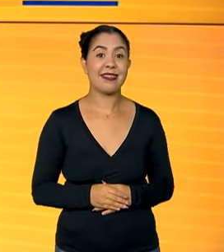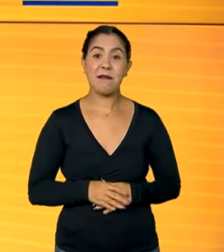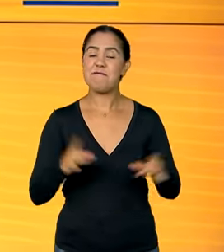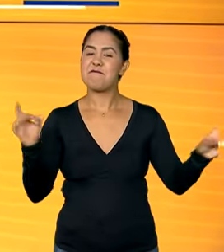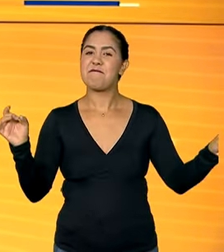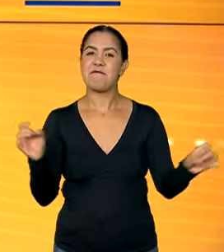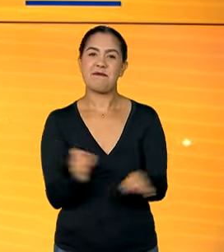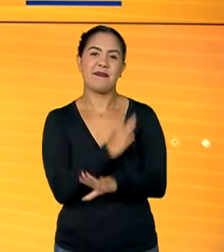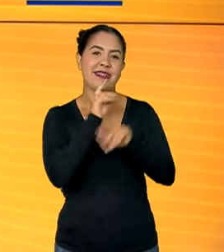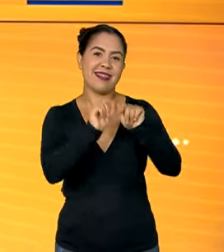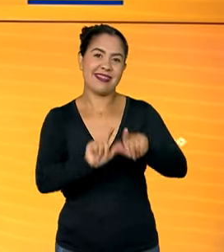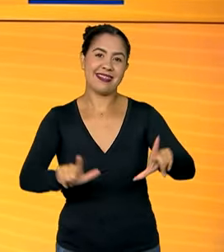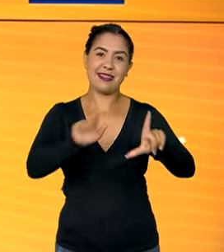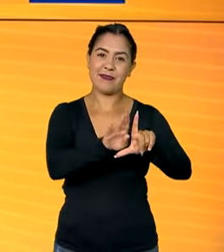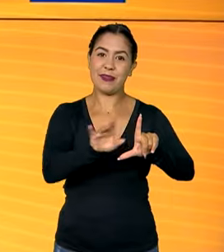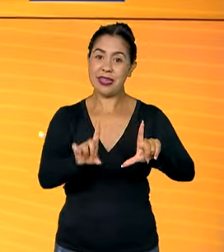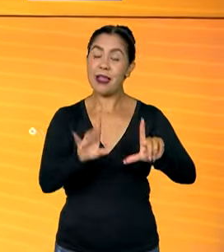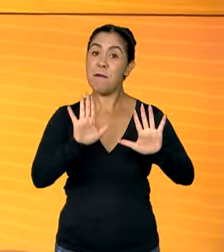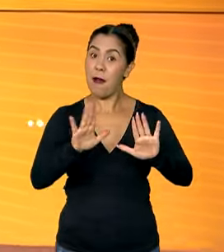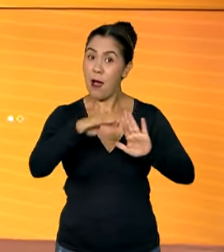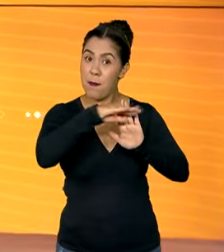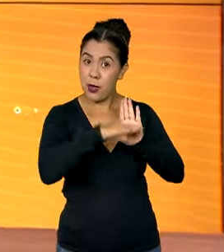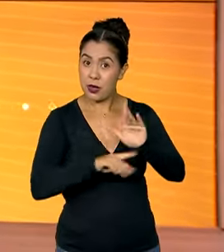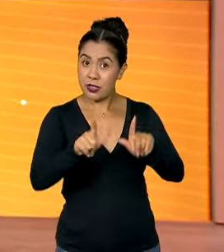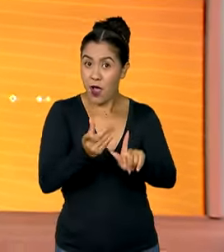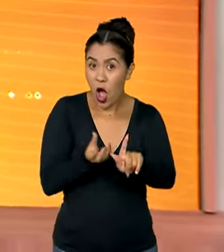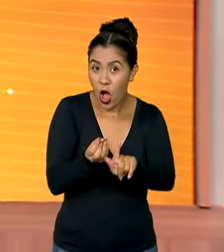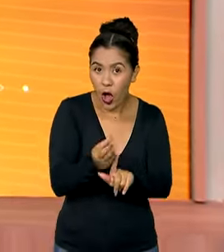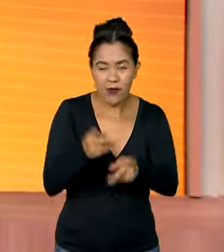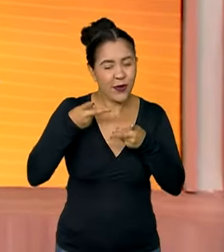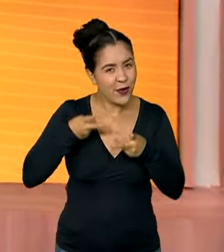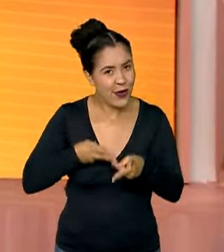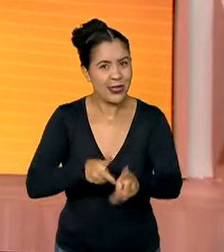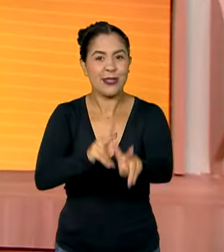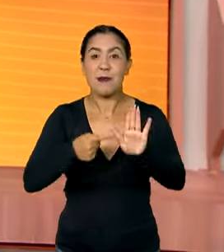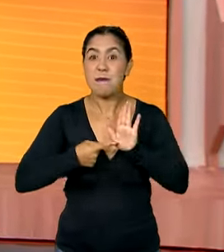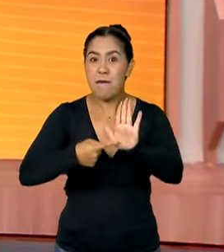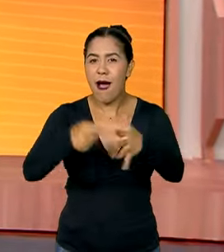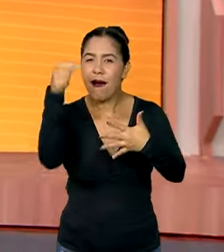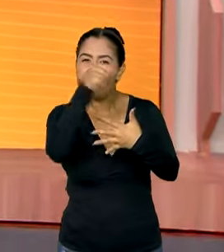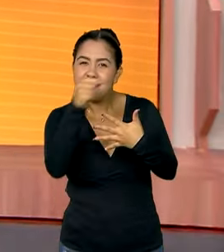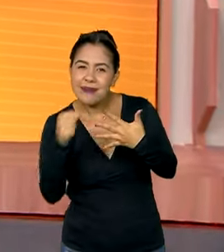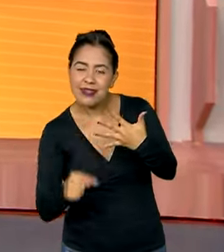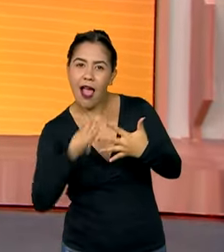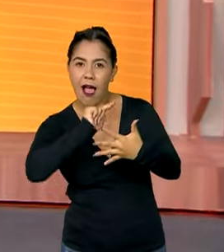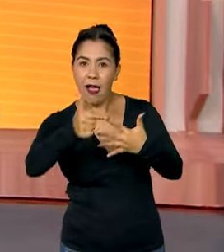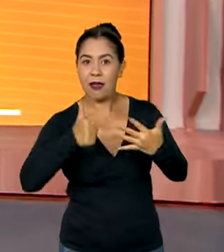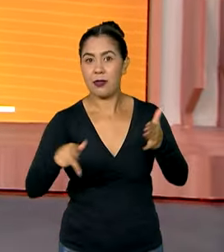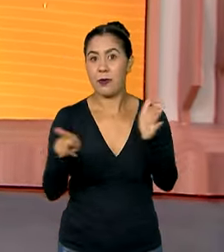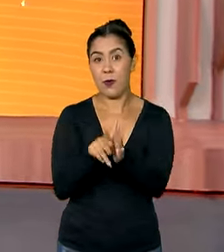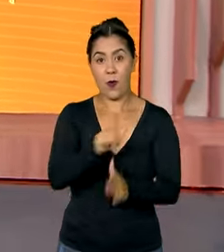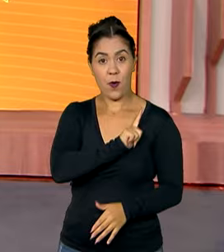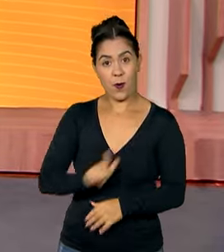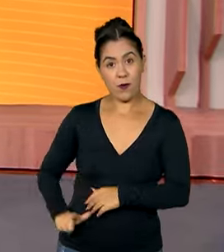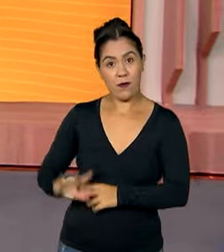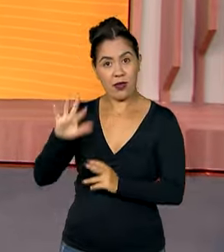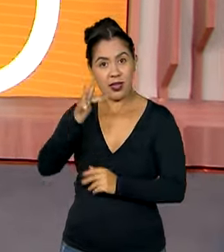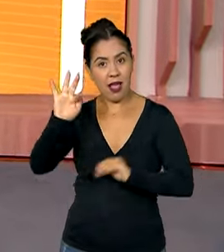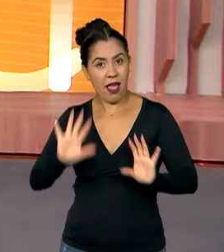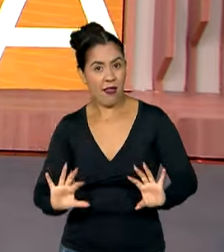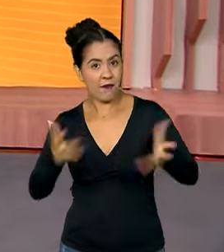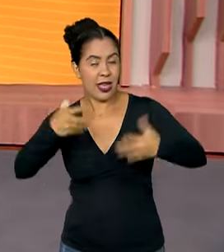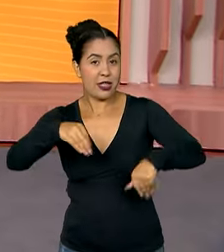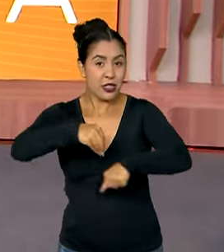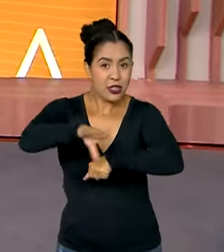Brasil em Dia fica por aqui, mas o Canal Gov segue com a programação, mostrando todas as ações do governo federal, com eventos ao vivo,